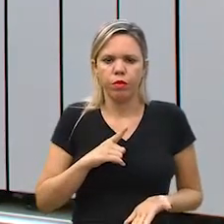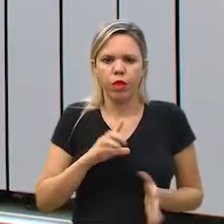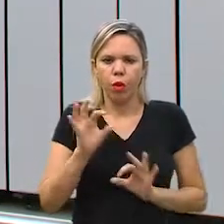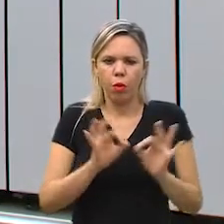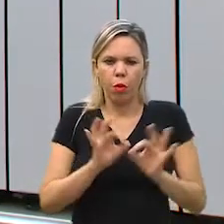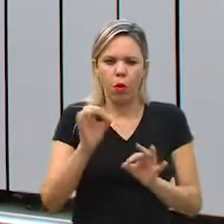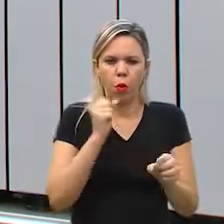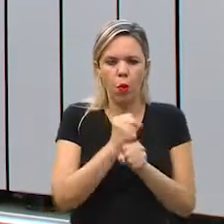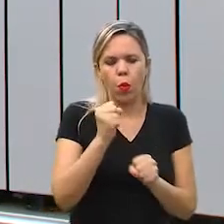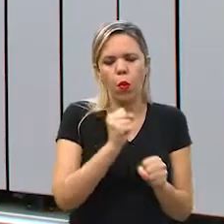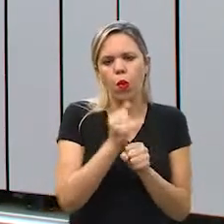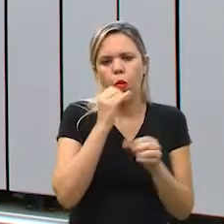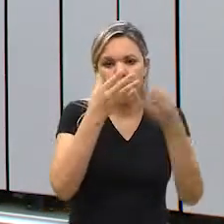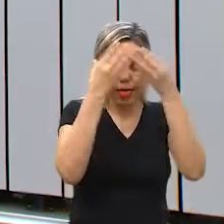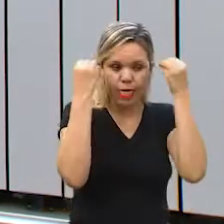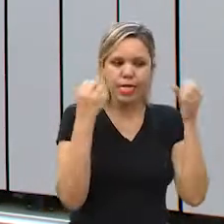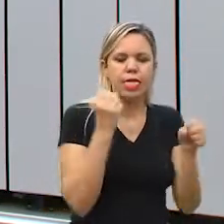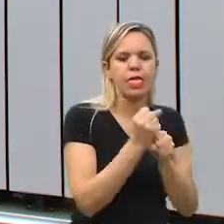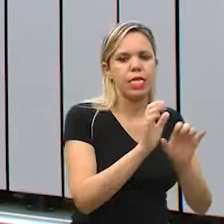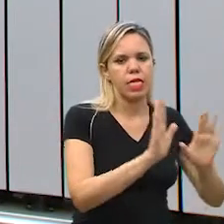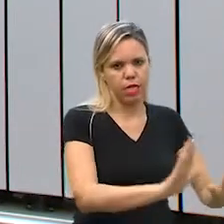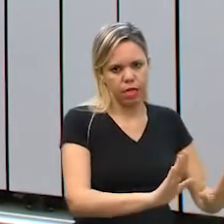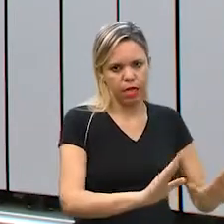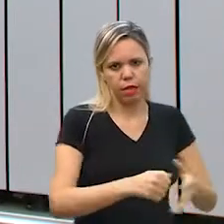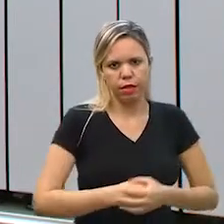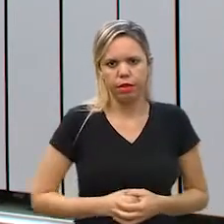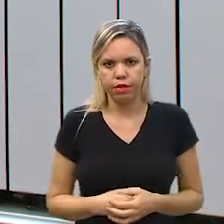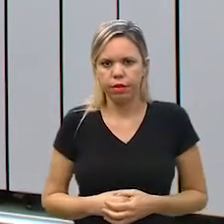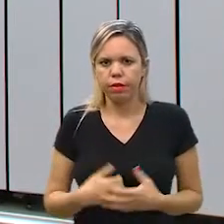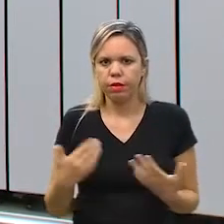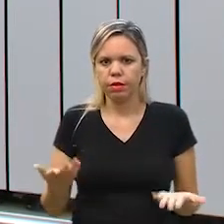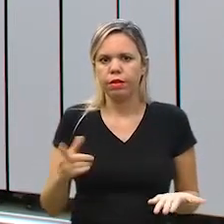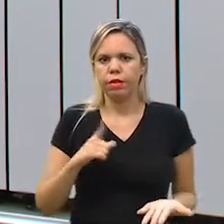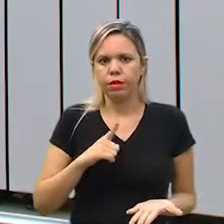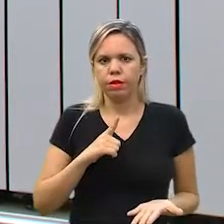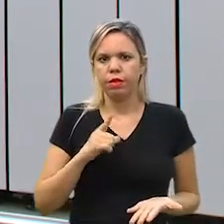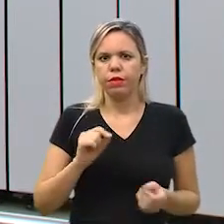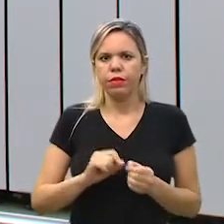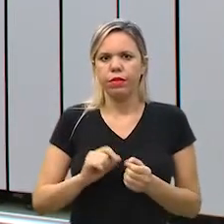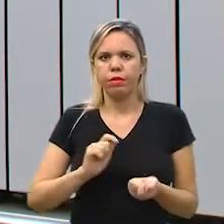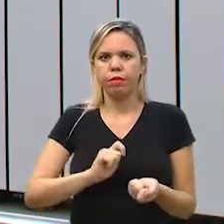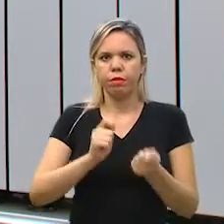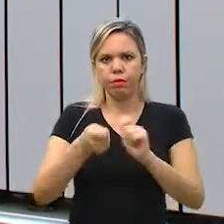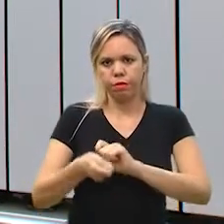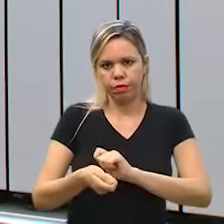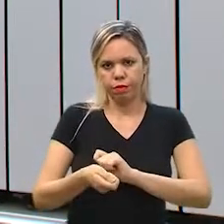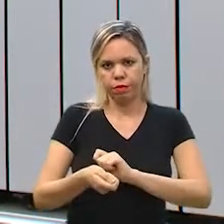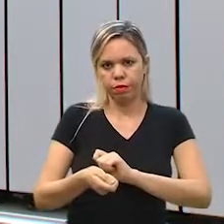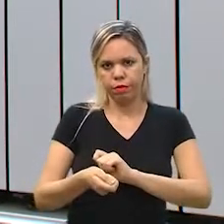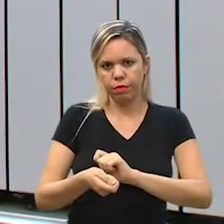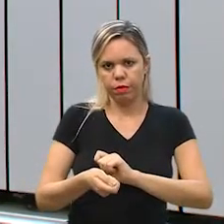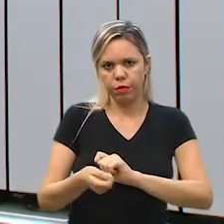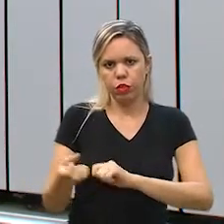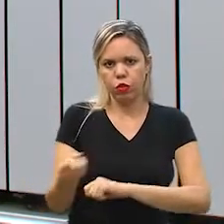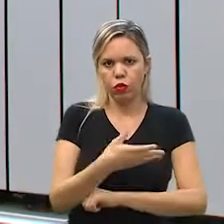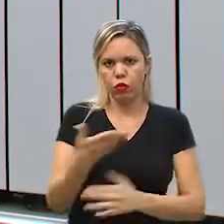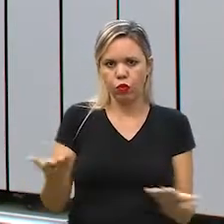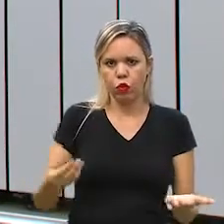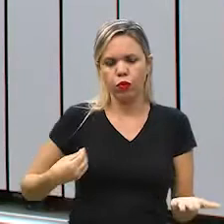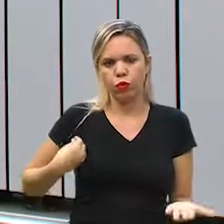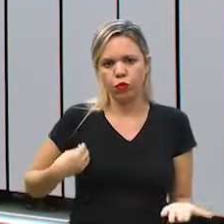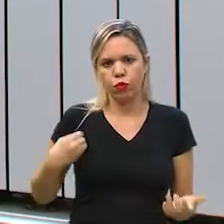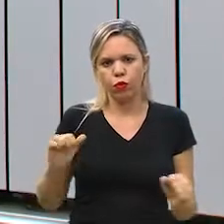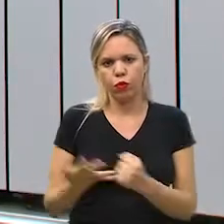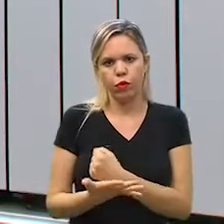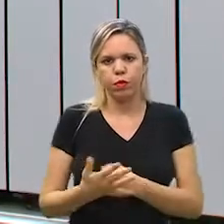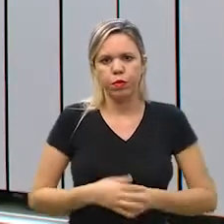uma reforma, esquece a reforma, né? Então, assim, você tem que se adaptar à questão nova que nós estamos vivendo do